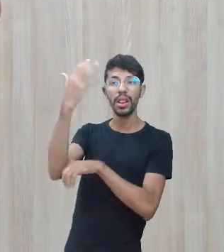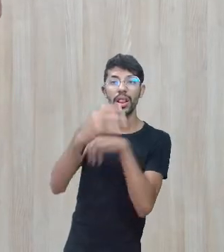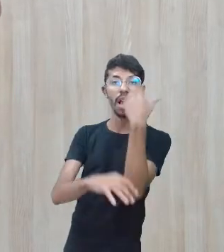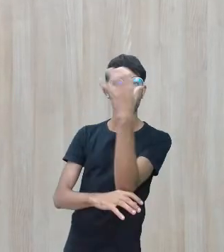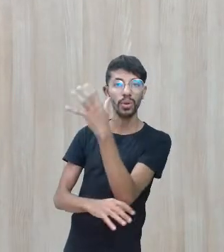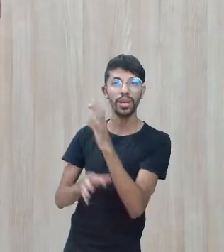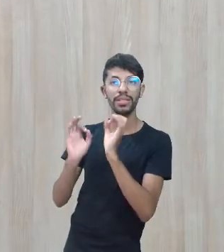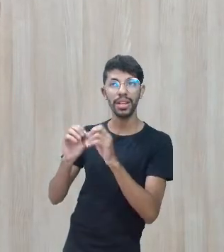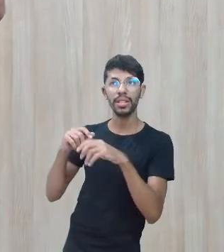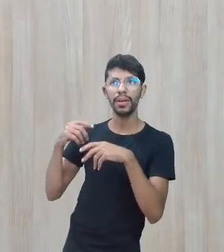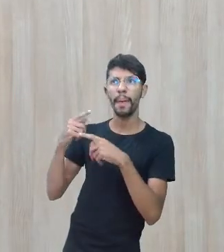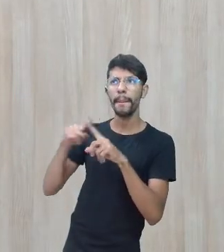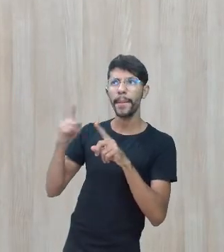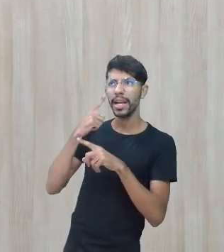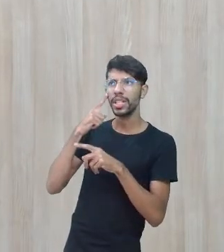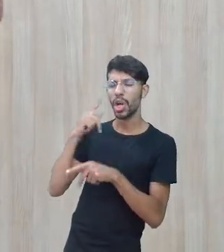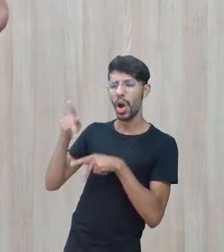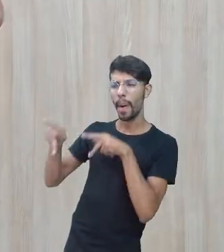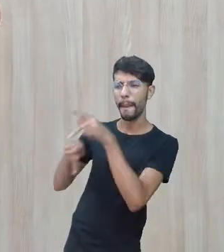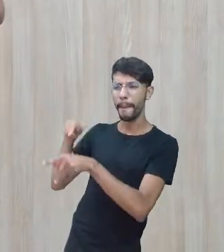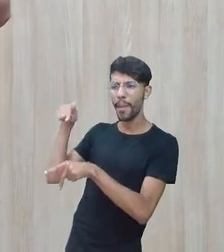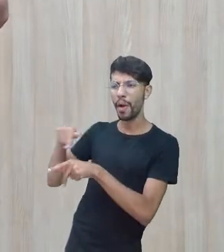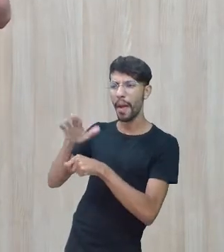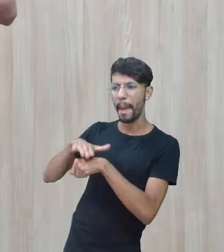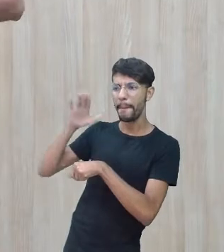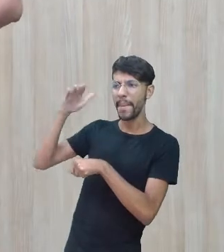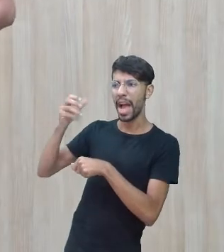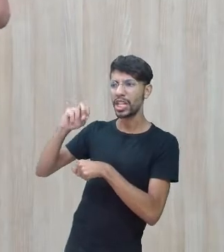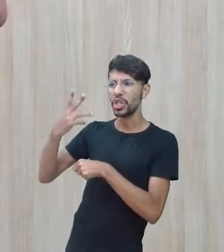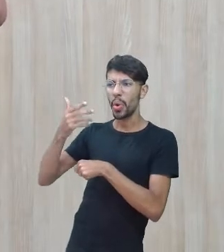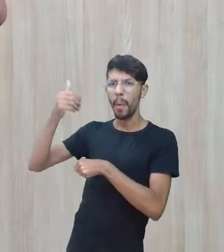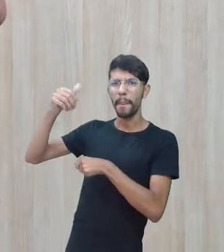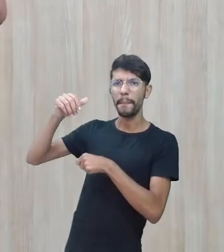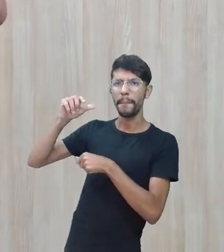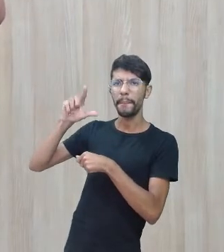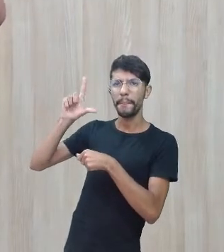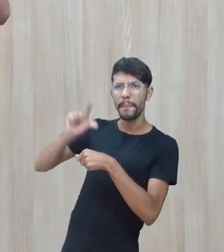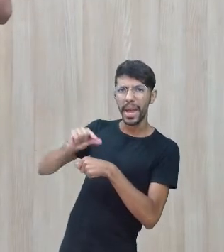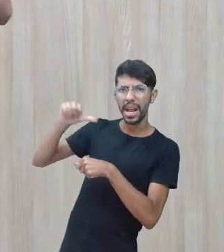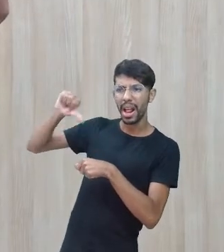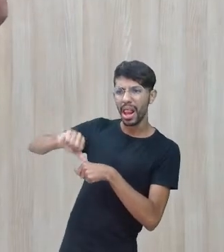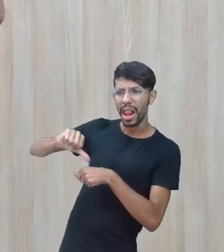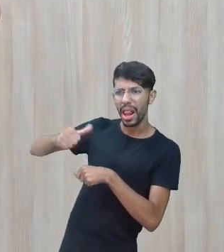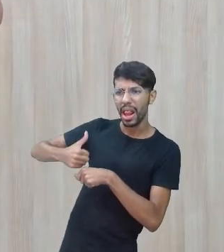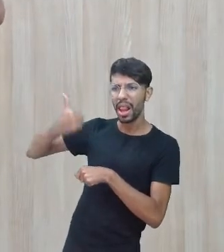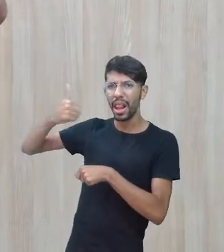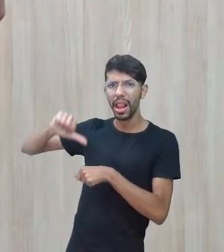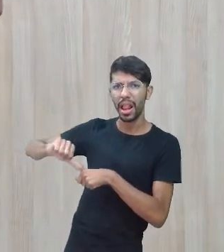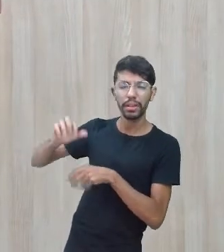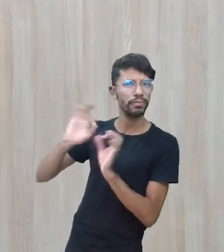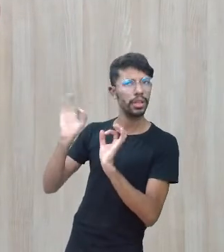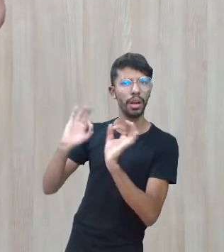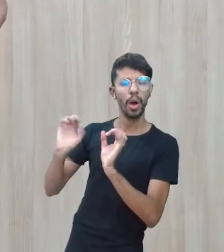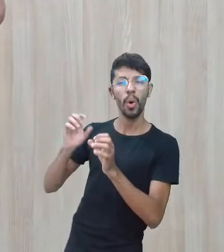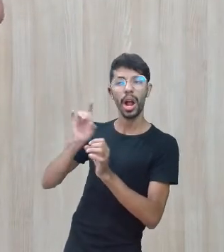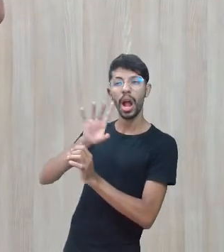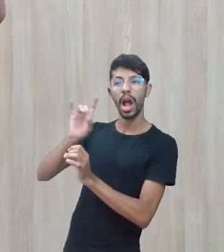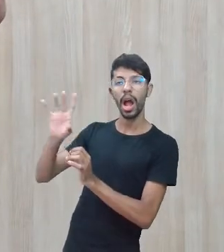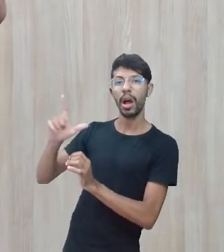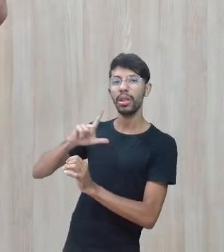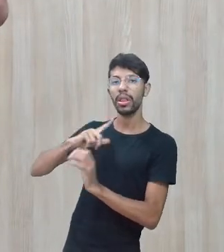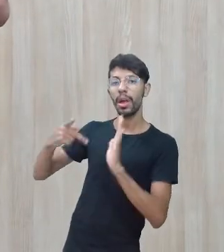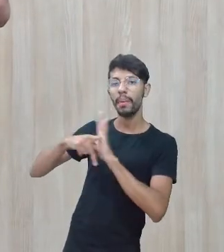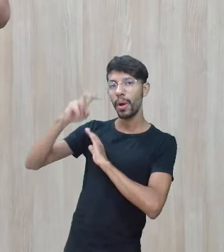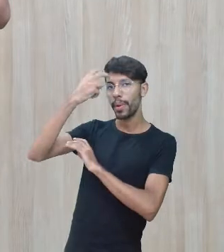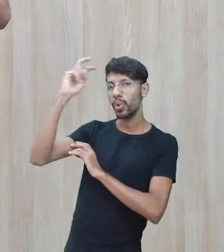desses povos pode ser ditos como mais ou menos civilizados um que o outro. Né? Então, cada um possui sua própria cultura, sua própria experiência,